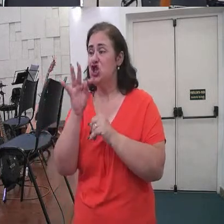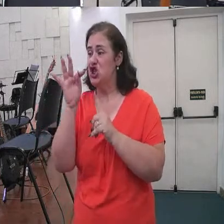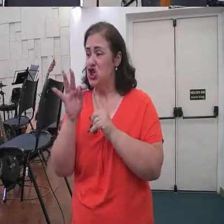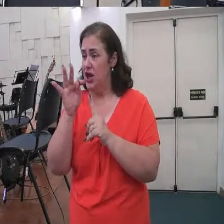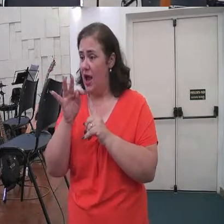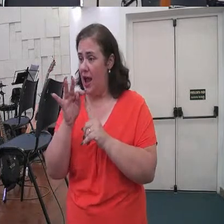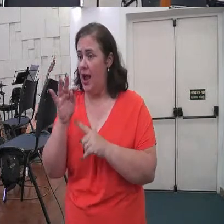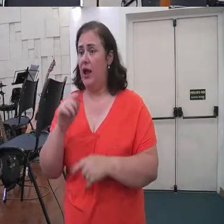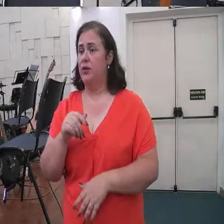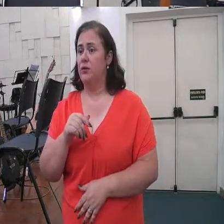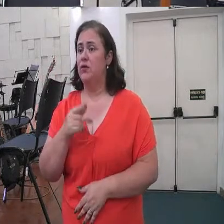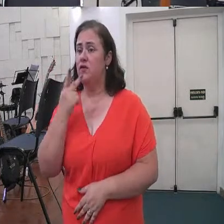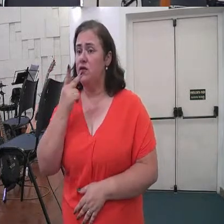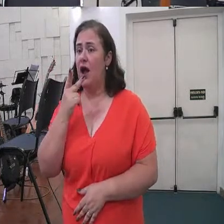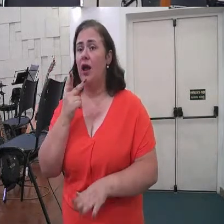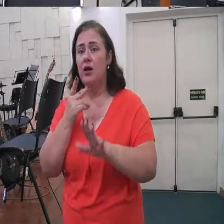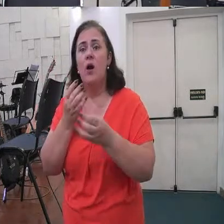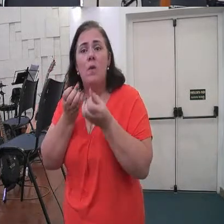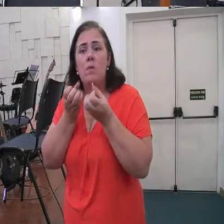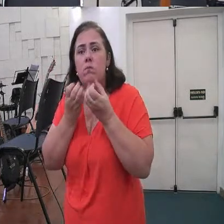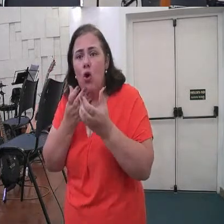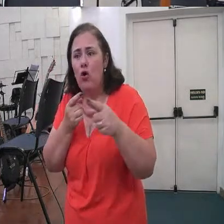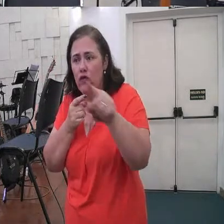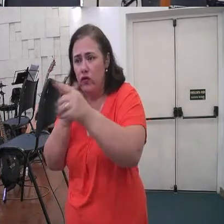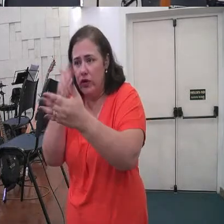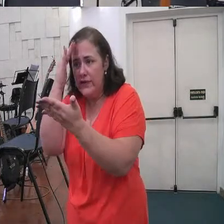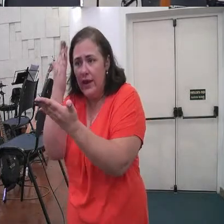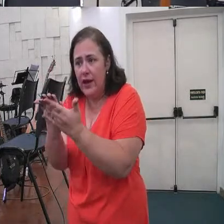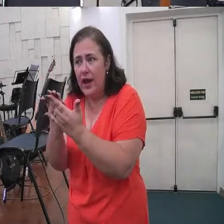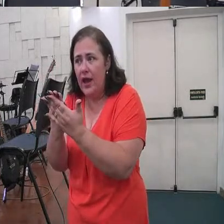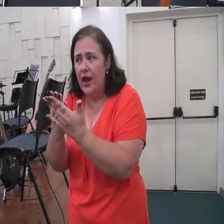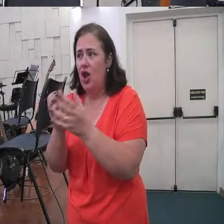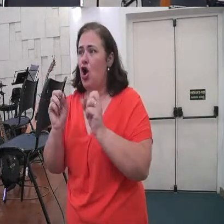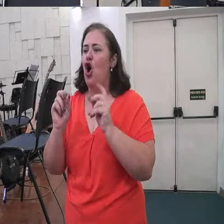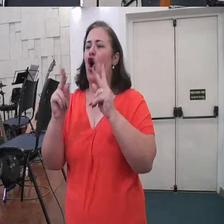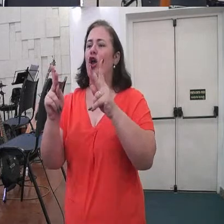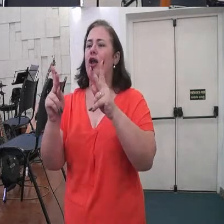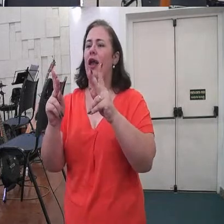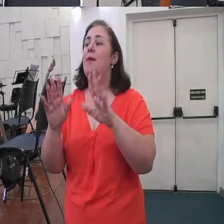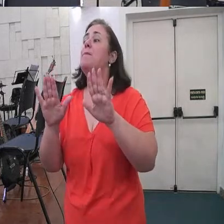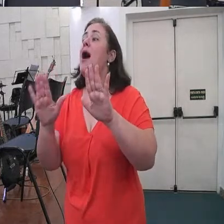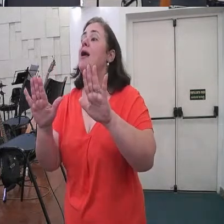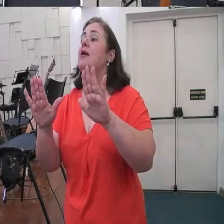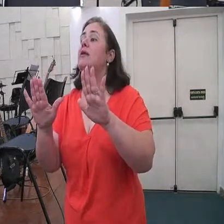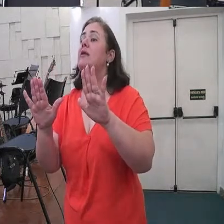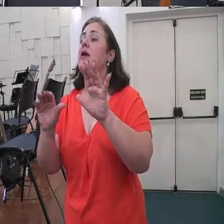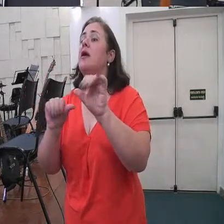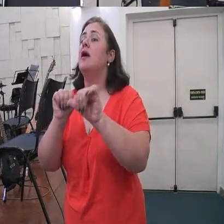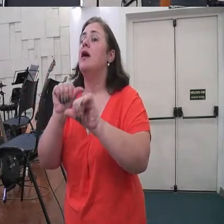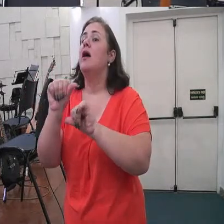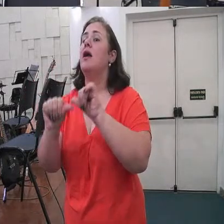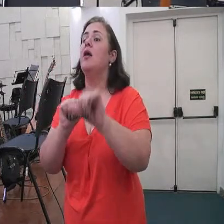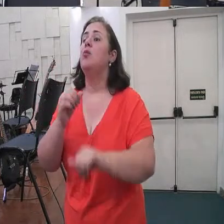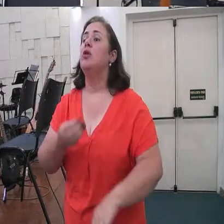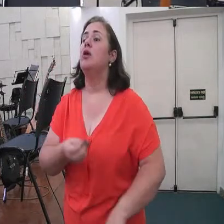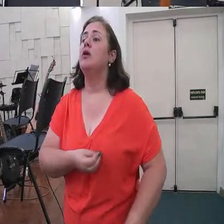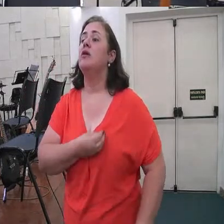creio. Ok, que bom que você crê. Agora, mostre-me através da sua